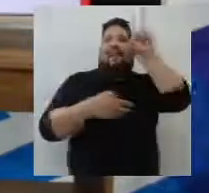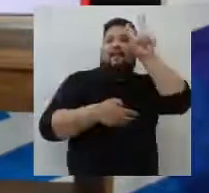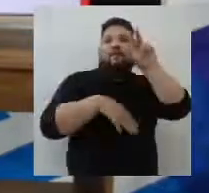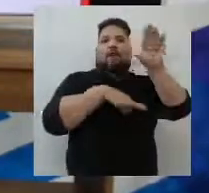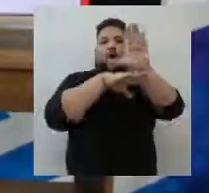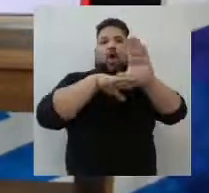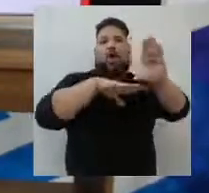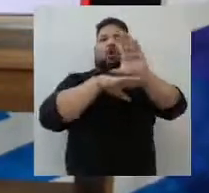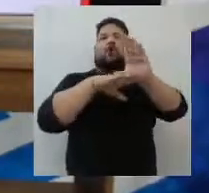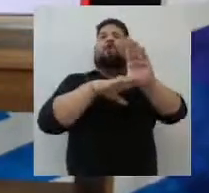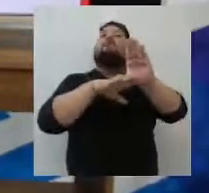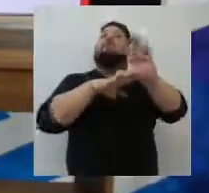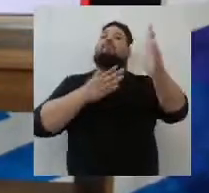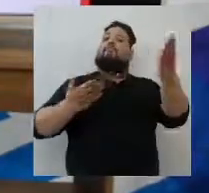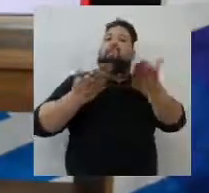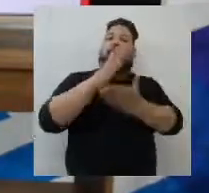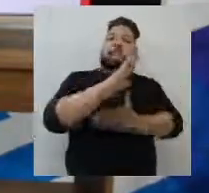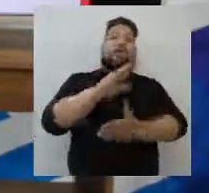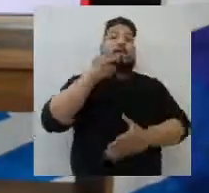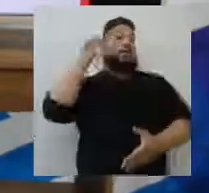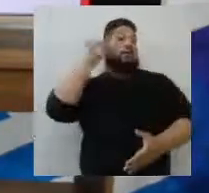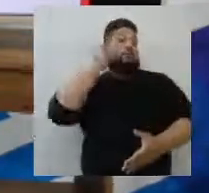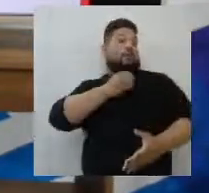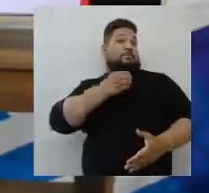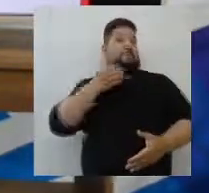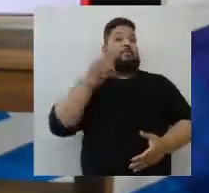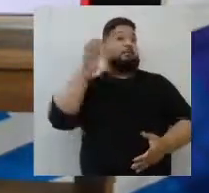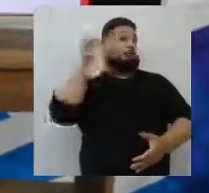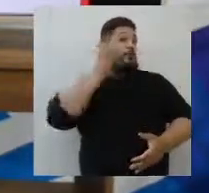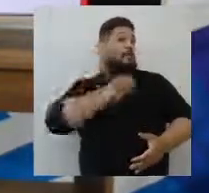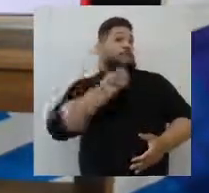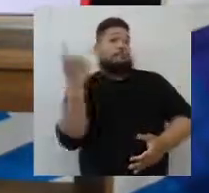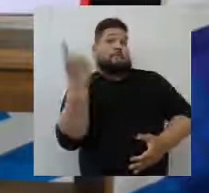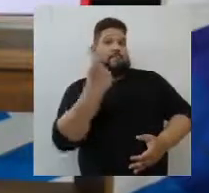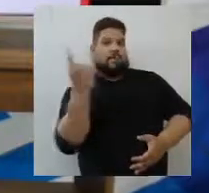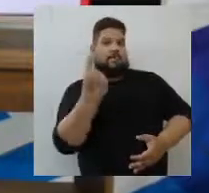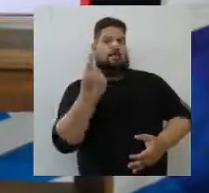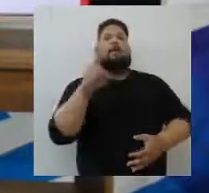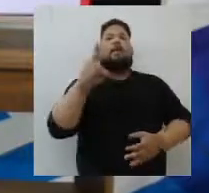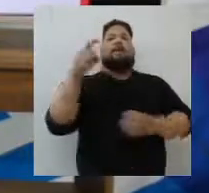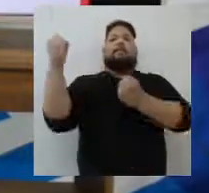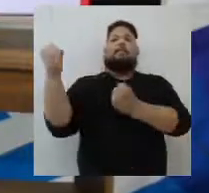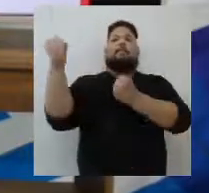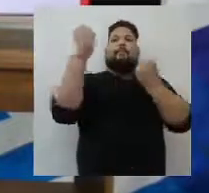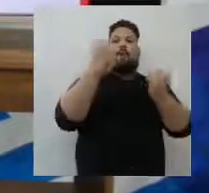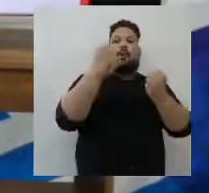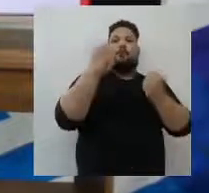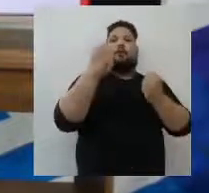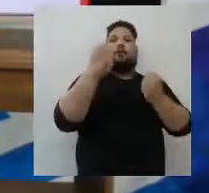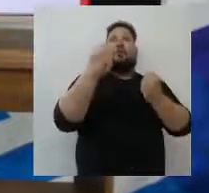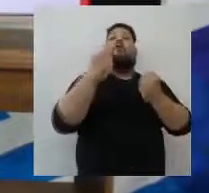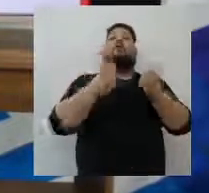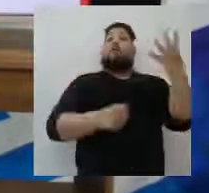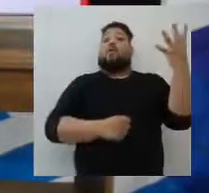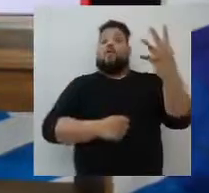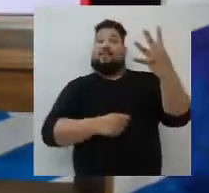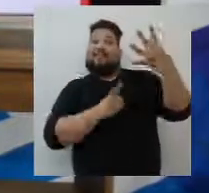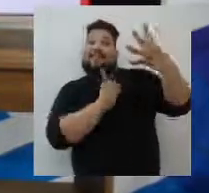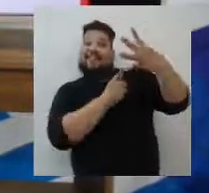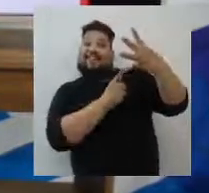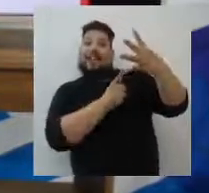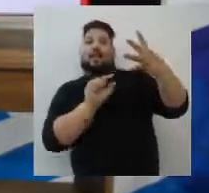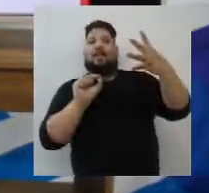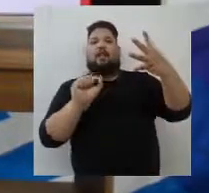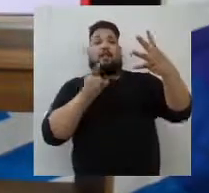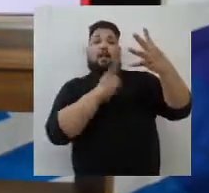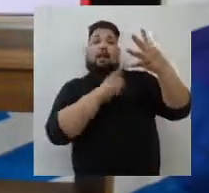Constituição outorgada por Dom Pedro I e que tinha 4 poderes. Esse 4º poder,